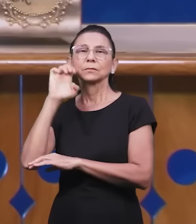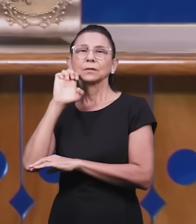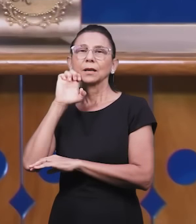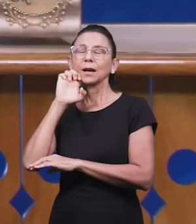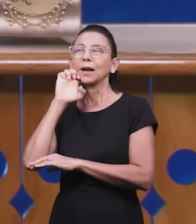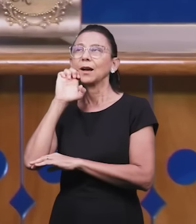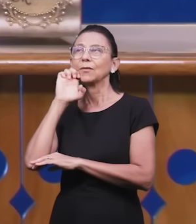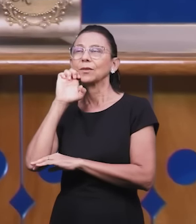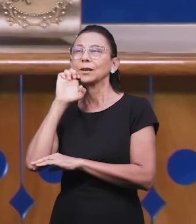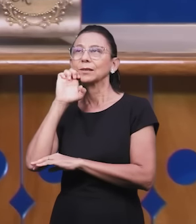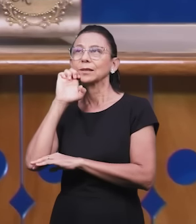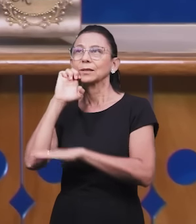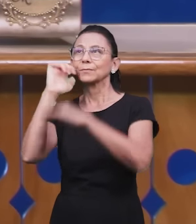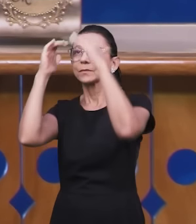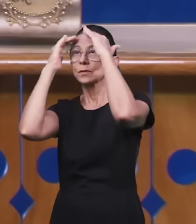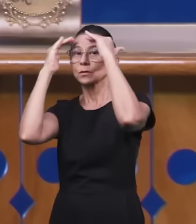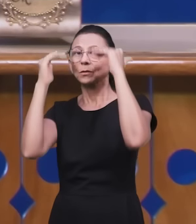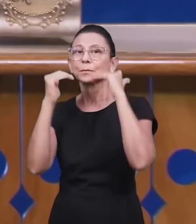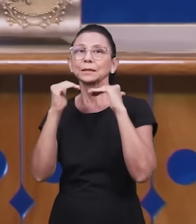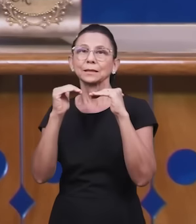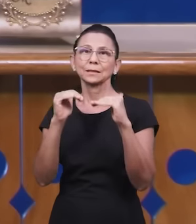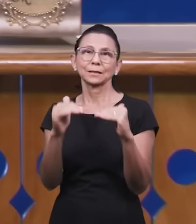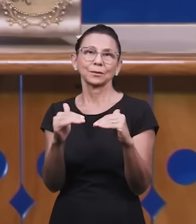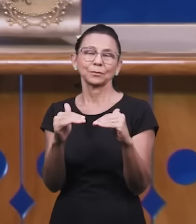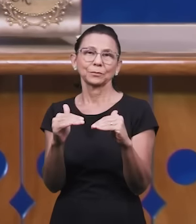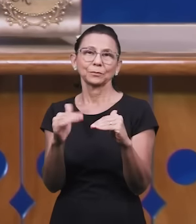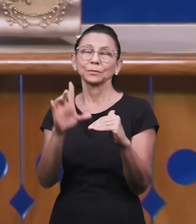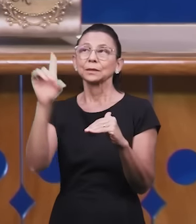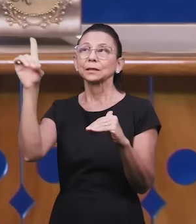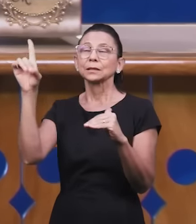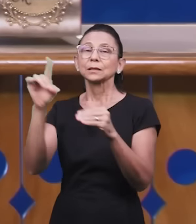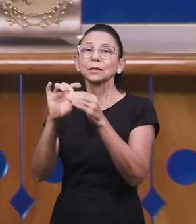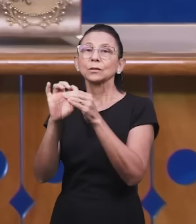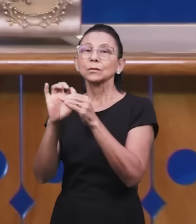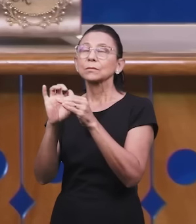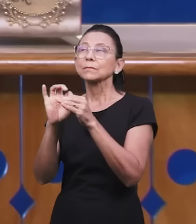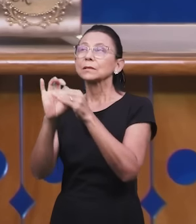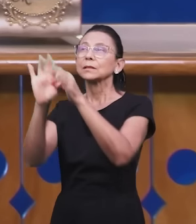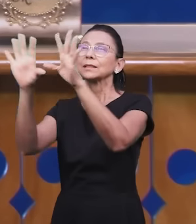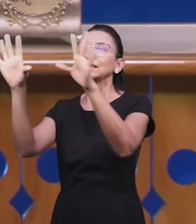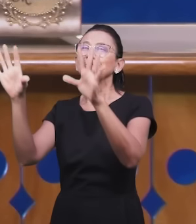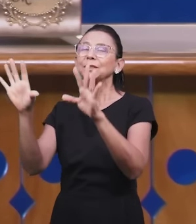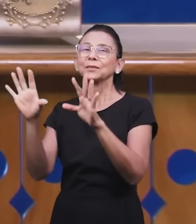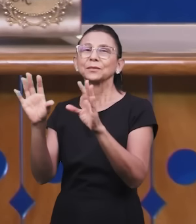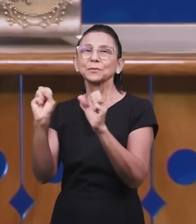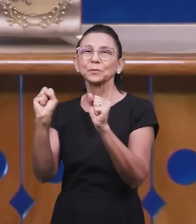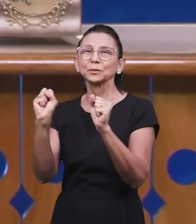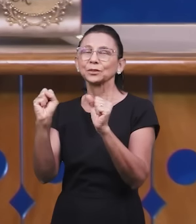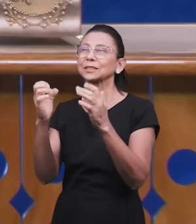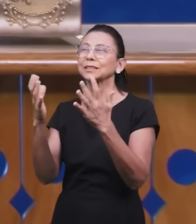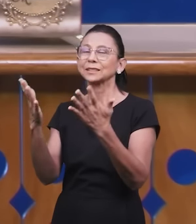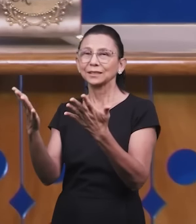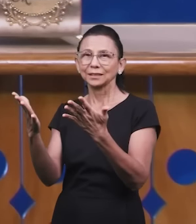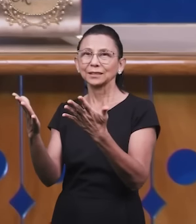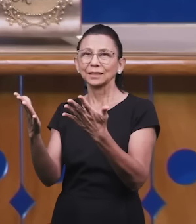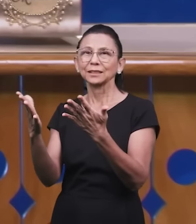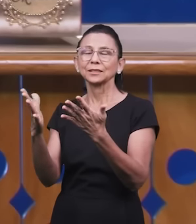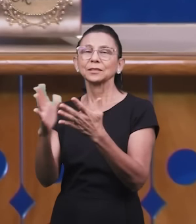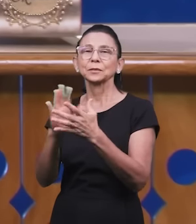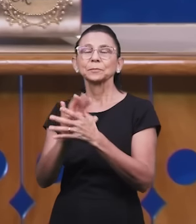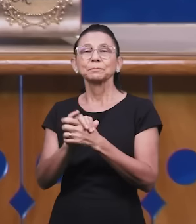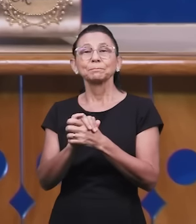perdeu tudo aquilo que, na verdade, Deus estava colocando à sua disposição pela sua desobediência à palavra, aquilo que Deus